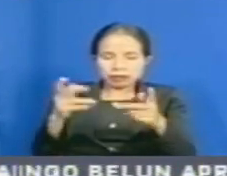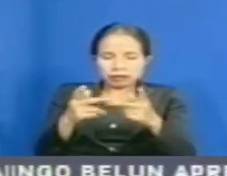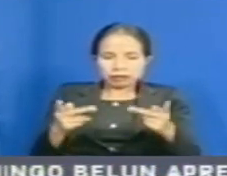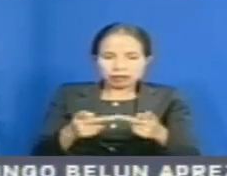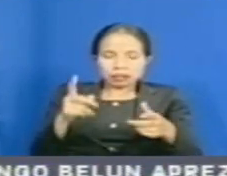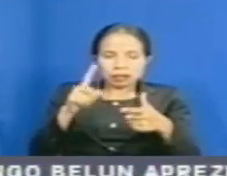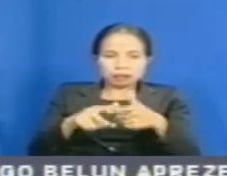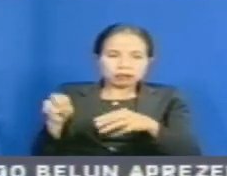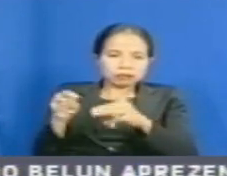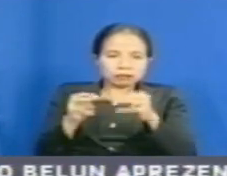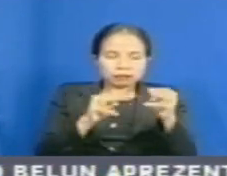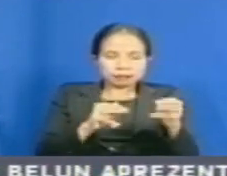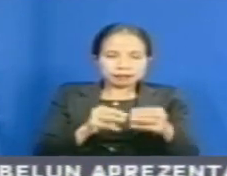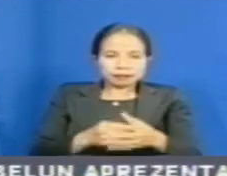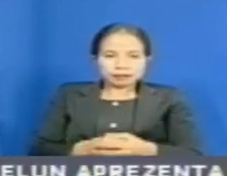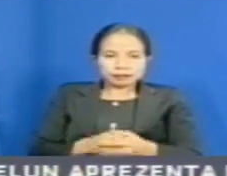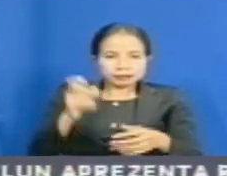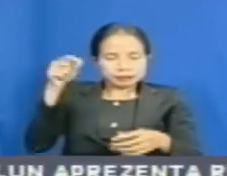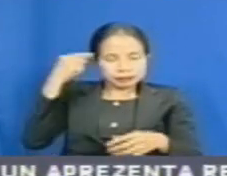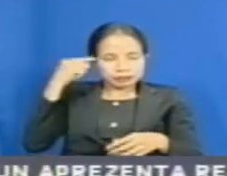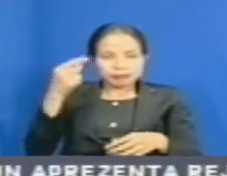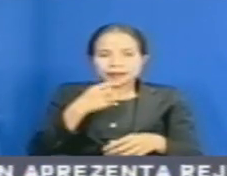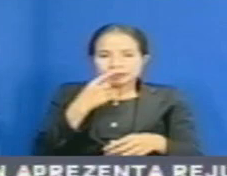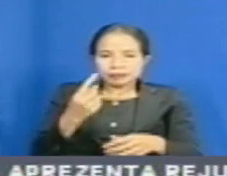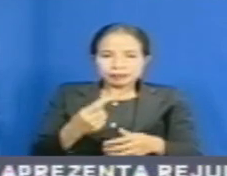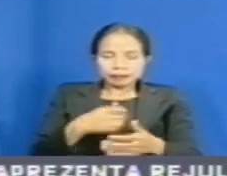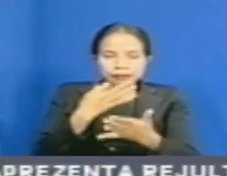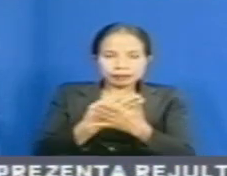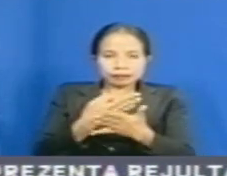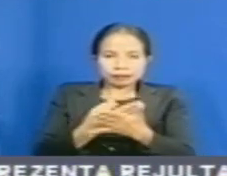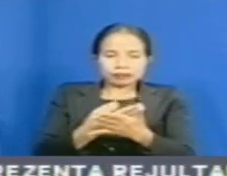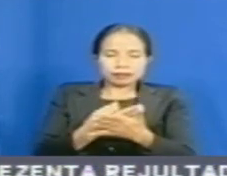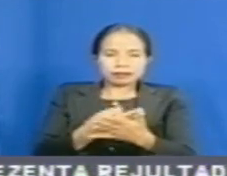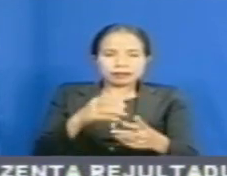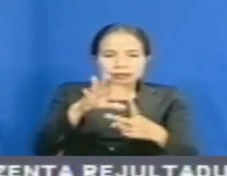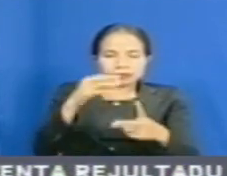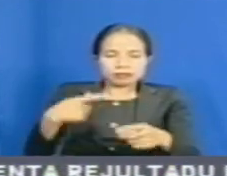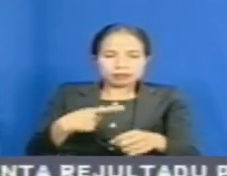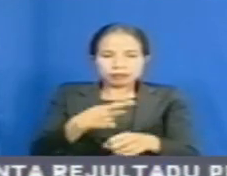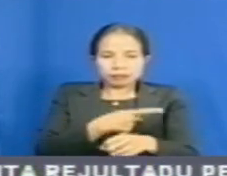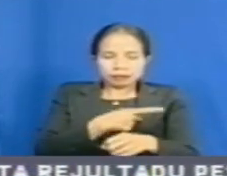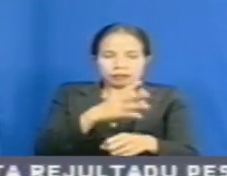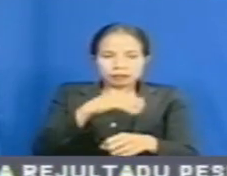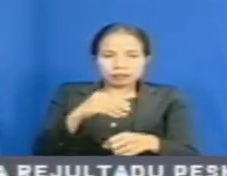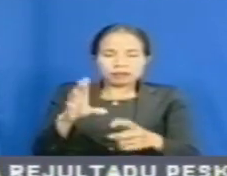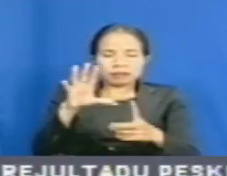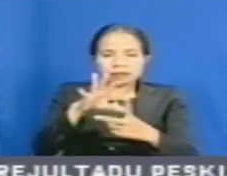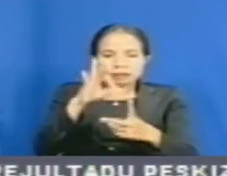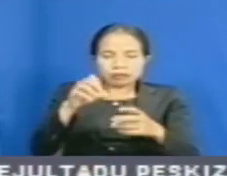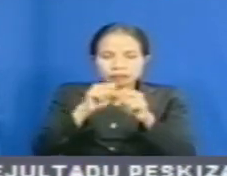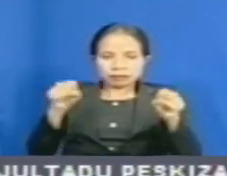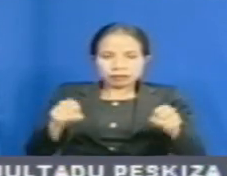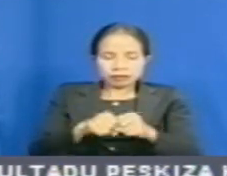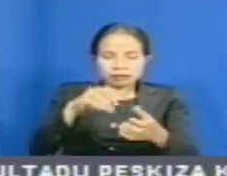local transformação. Governante não informa, orçamento para eleição parlamentar ou eleição suco não prevê batinan